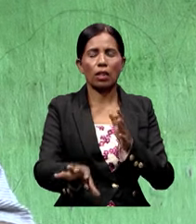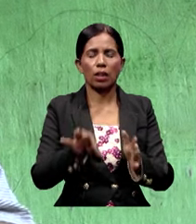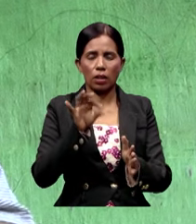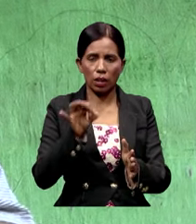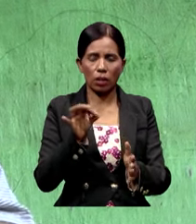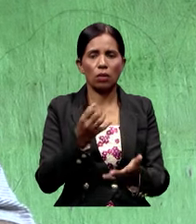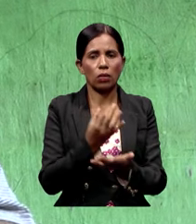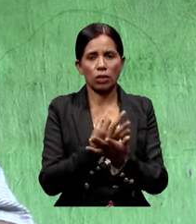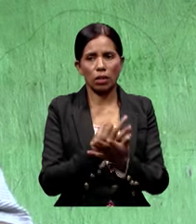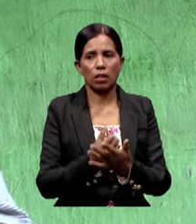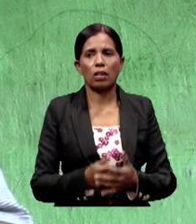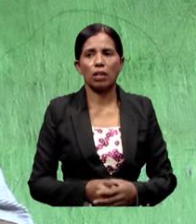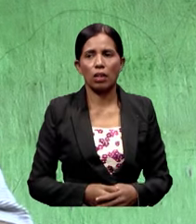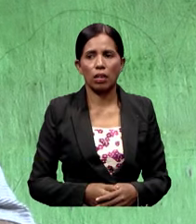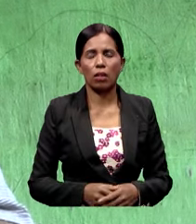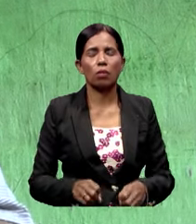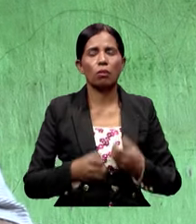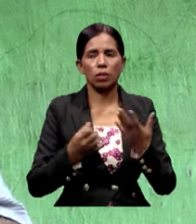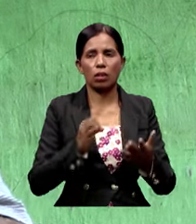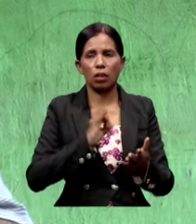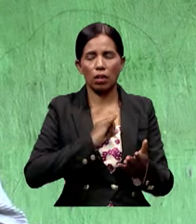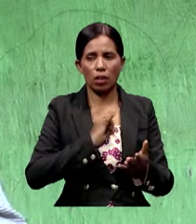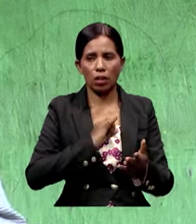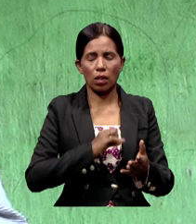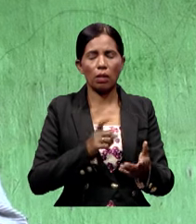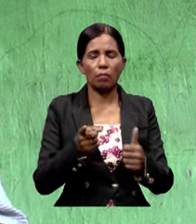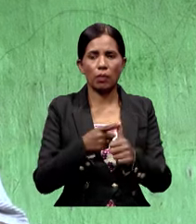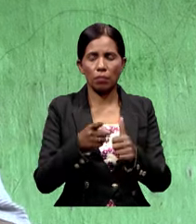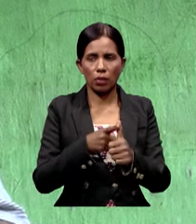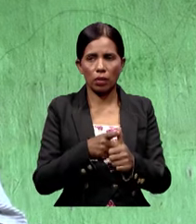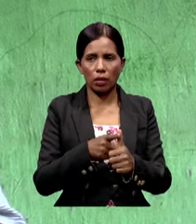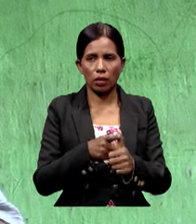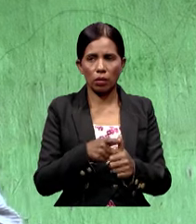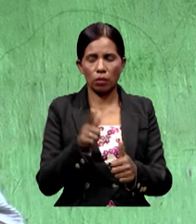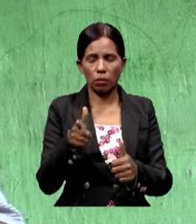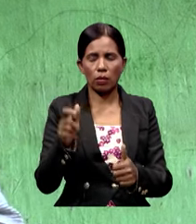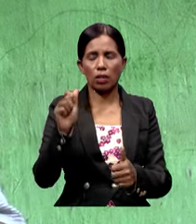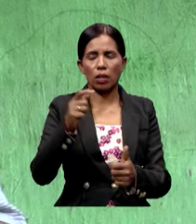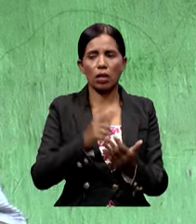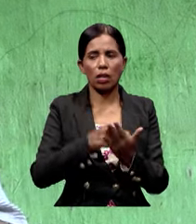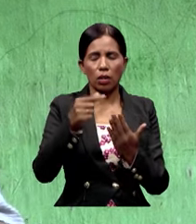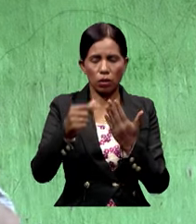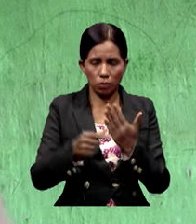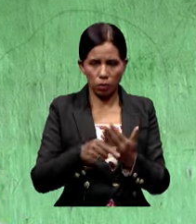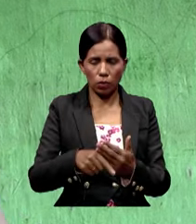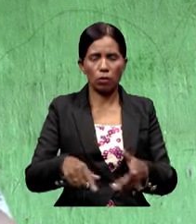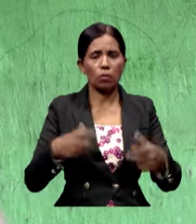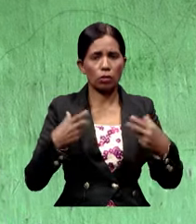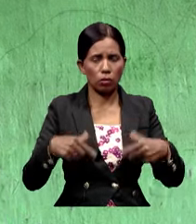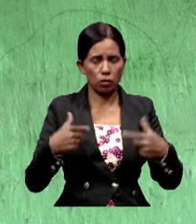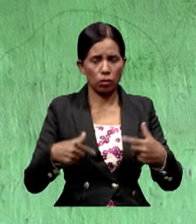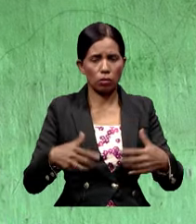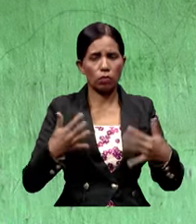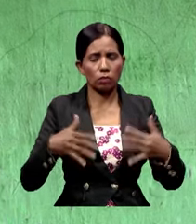Ha? Sama kau mulai pertama, binti dia gosok hamal o inimigo. Iya